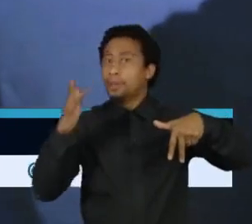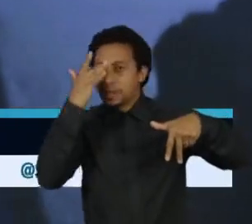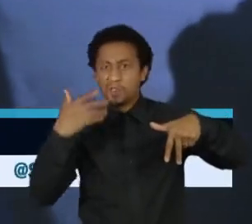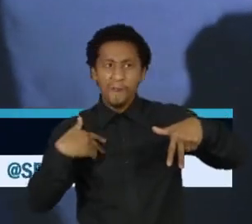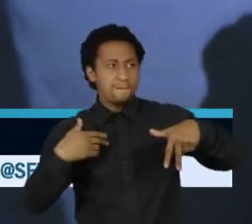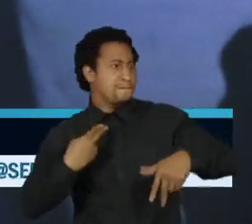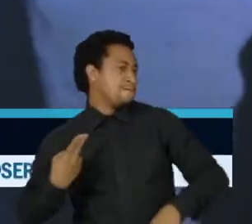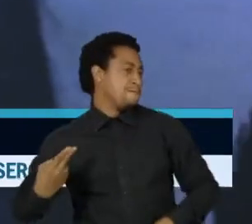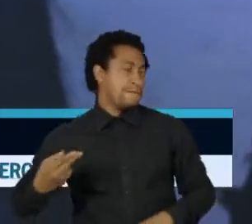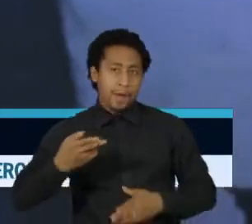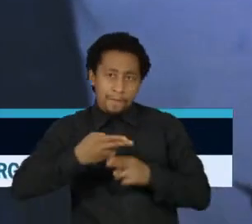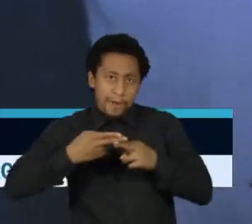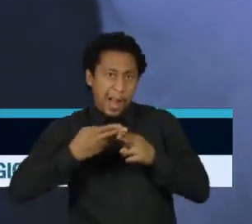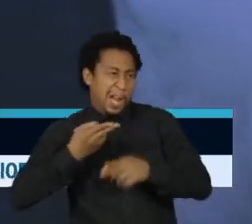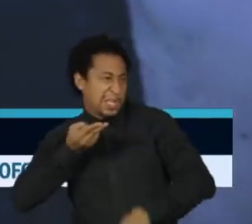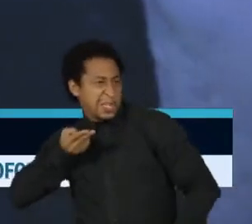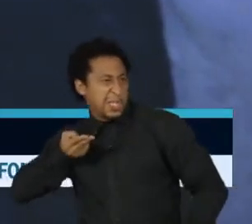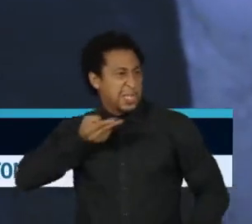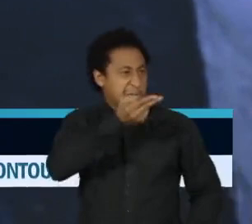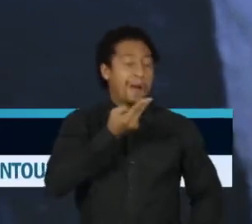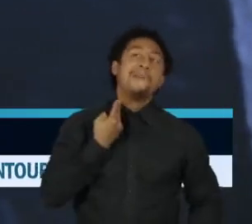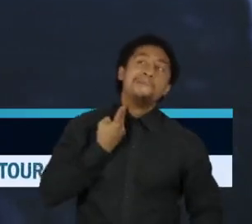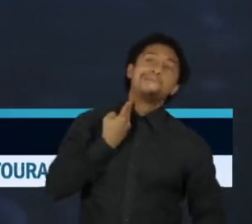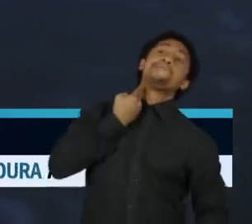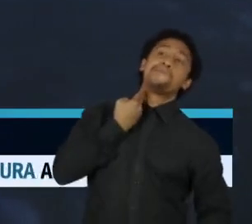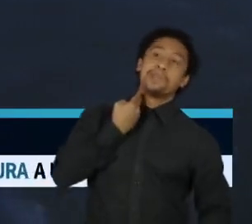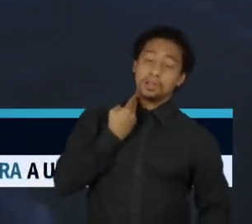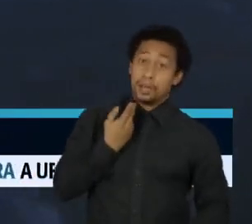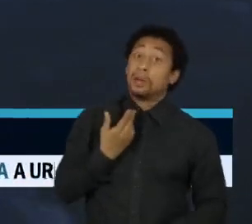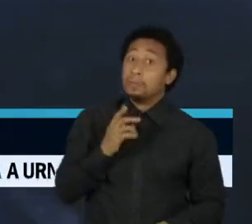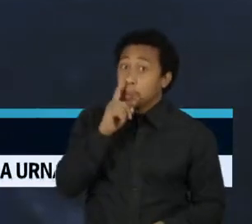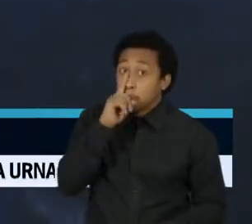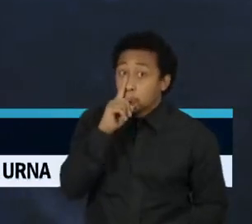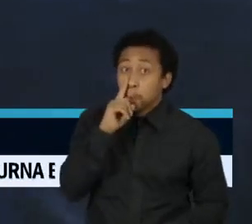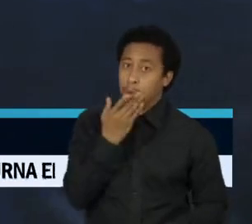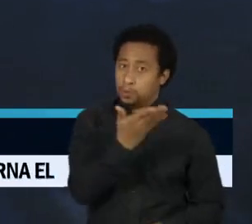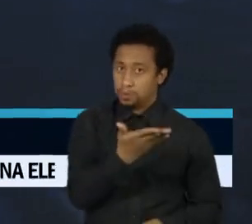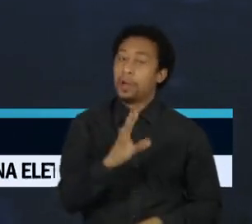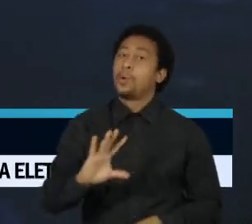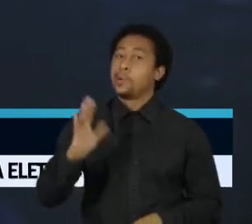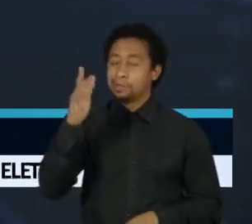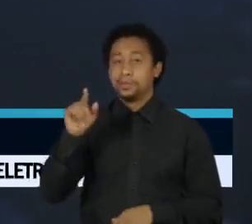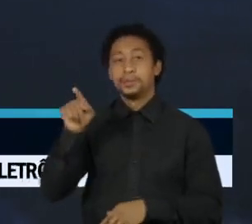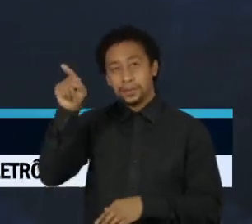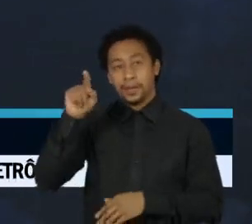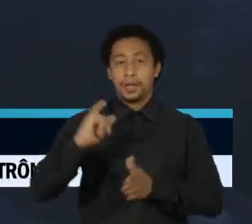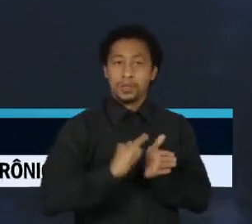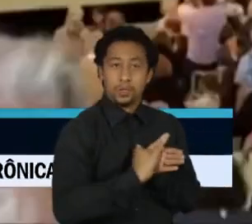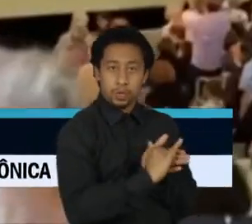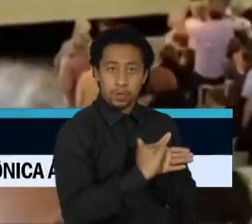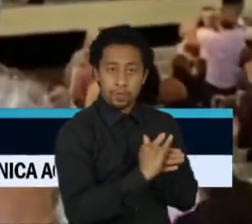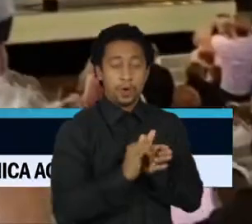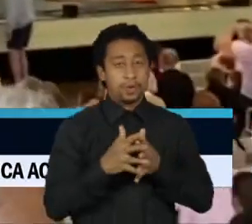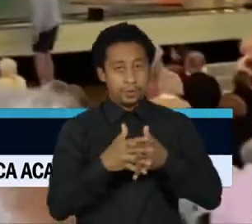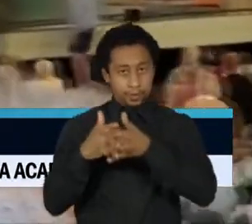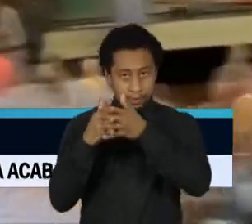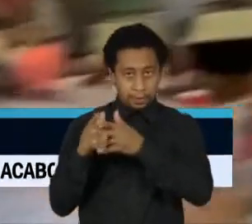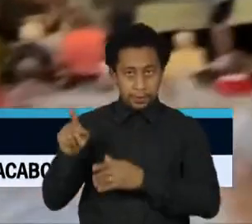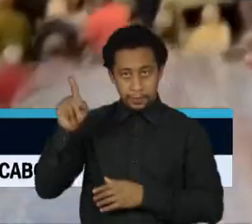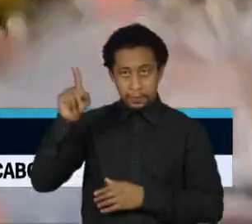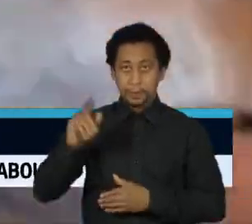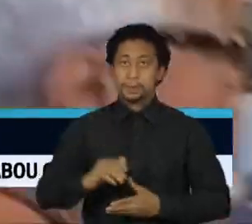e corre o risco de perder um olho o autor de versos satânicos foi vítima de um atentado em Nova York nos Estados Unidos